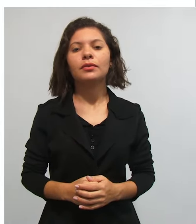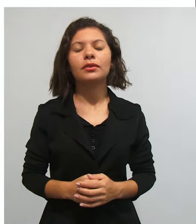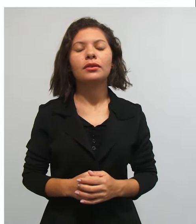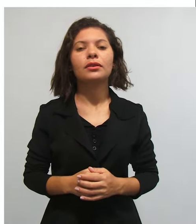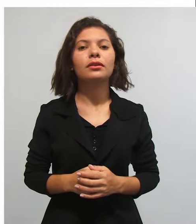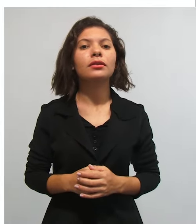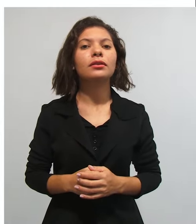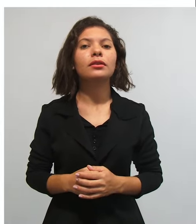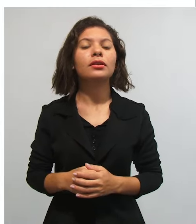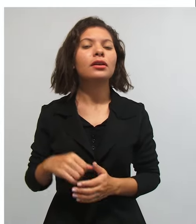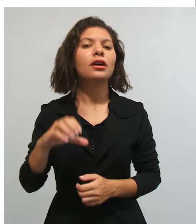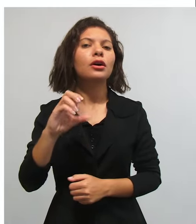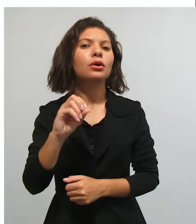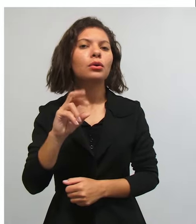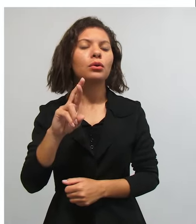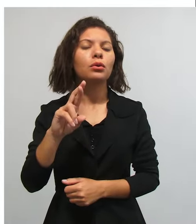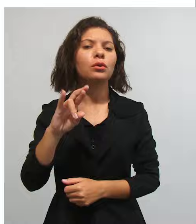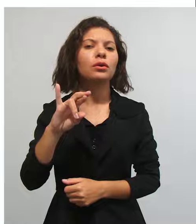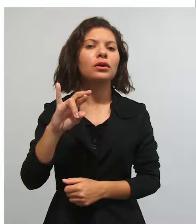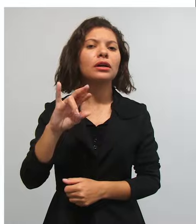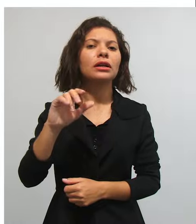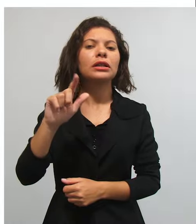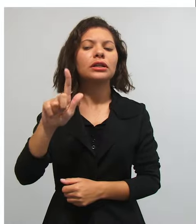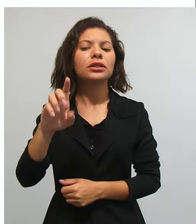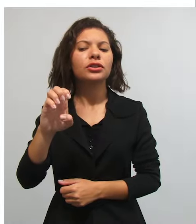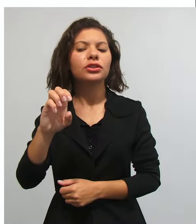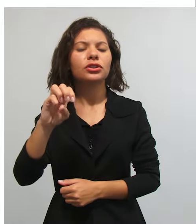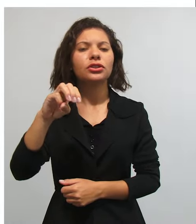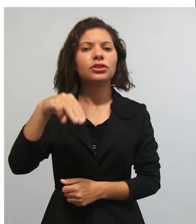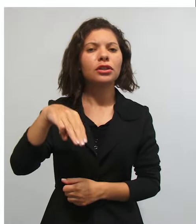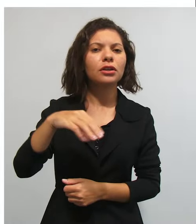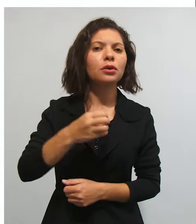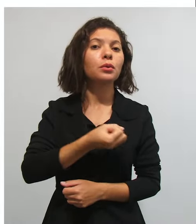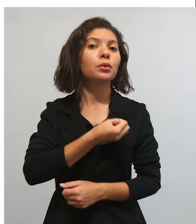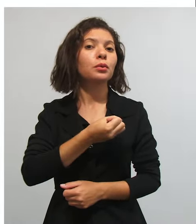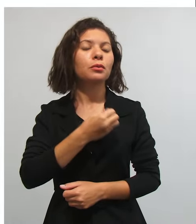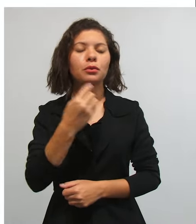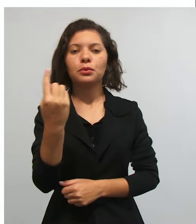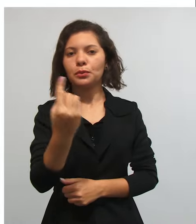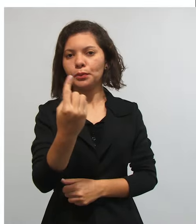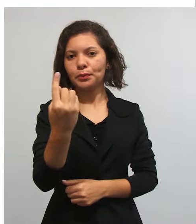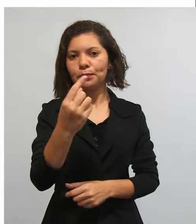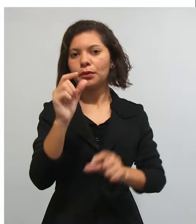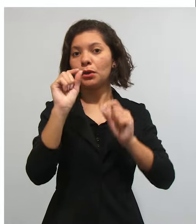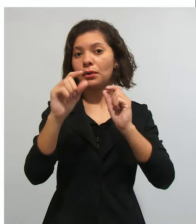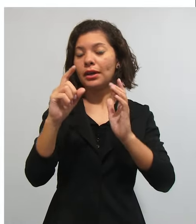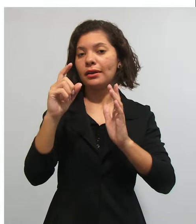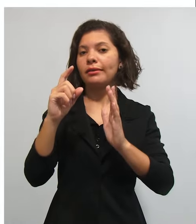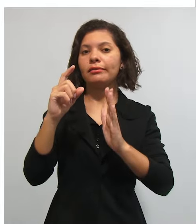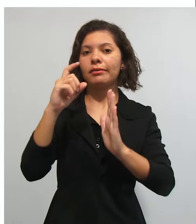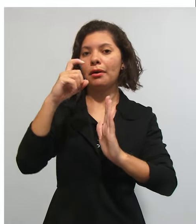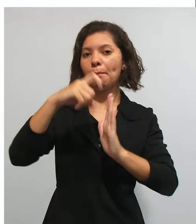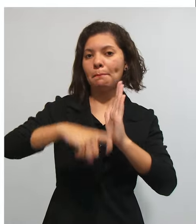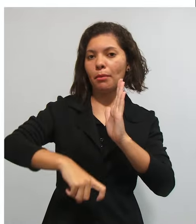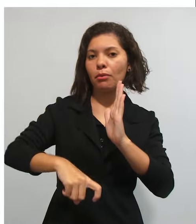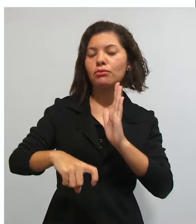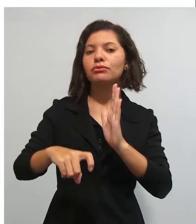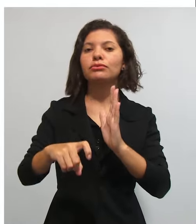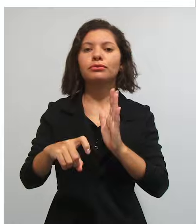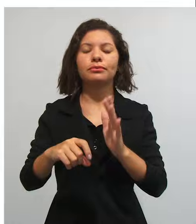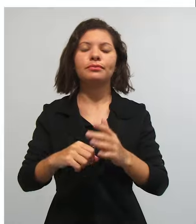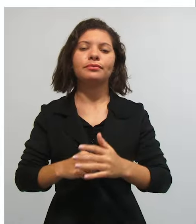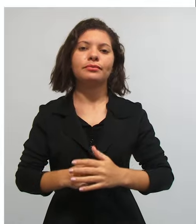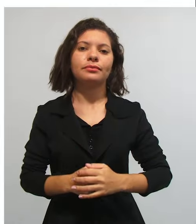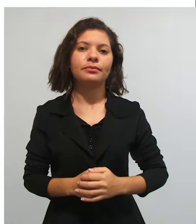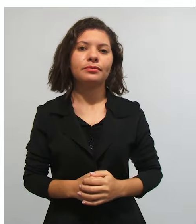Quanto à origem, também será 1, que é impostos, taxas e